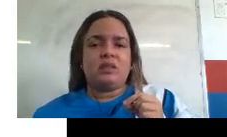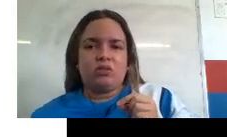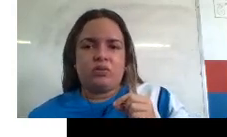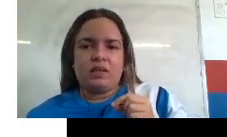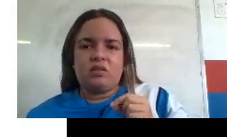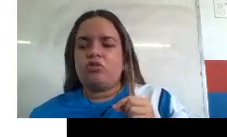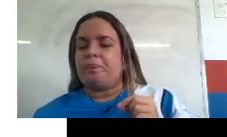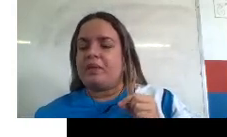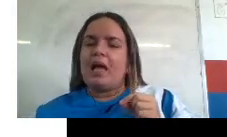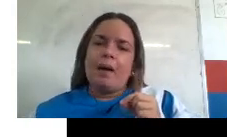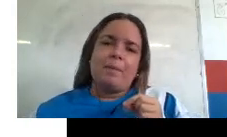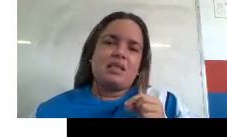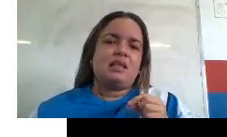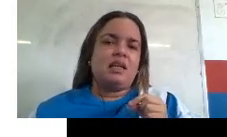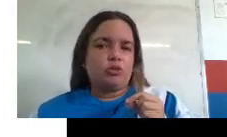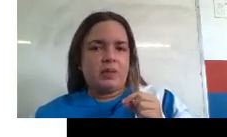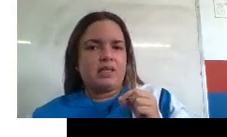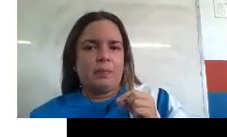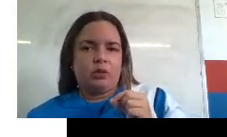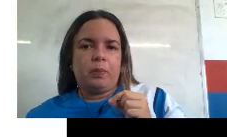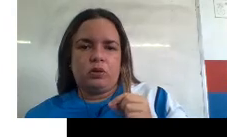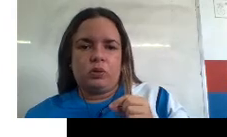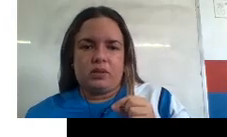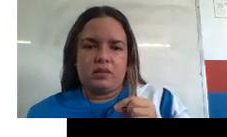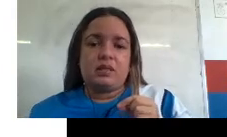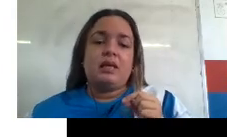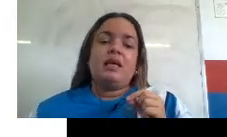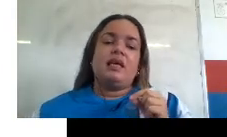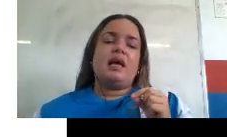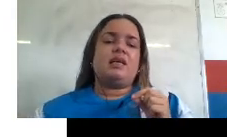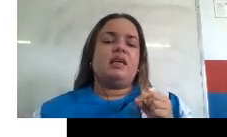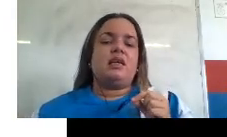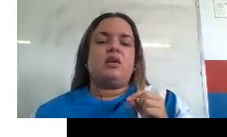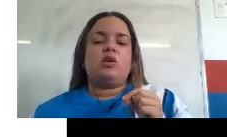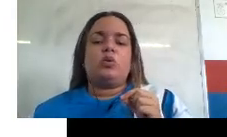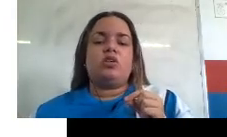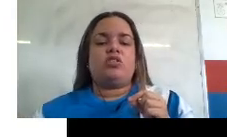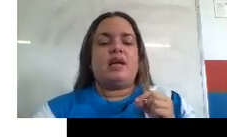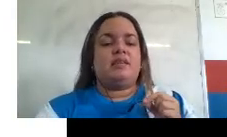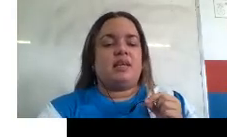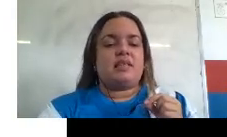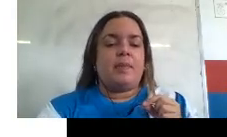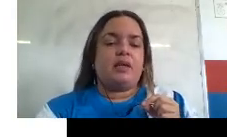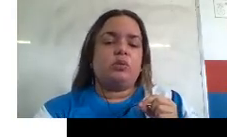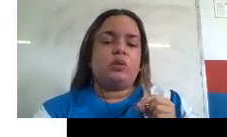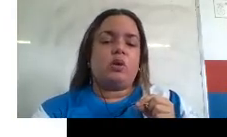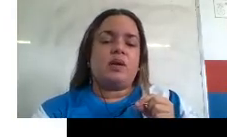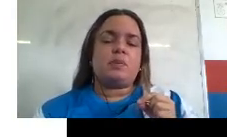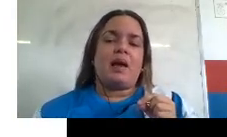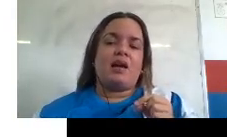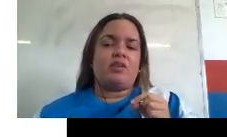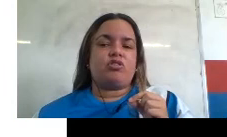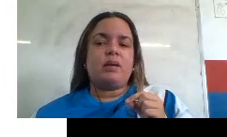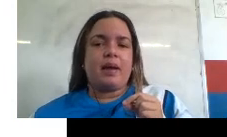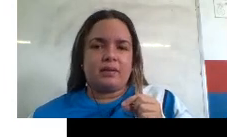que muitas vezes passa despercebido por nós. E aqui o slide tem essa abertura, ó, com